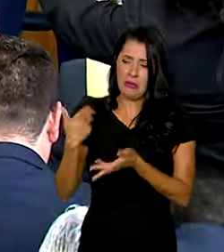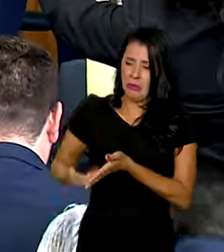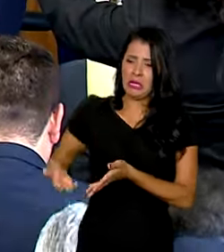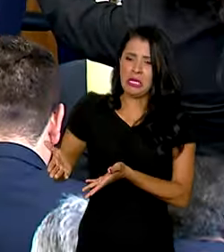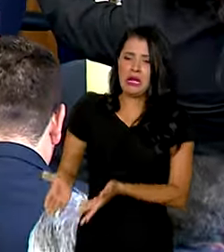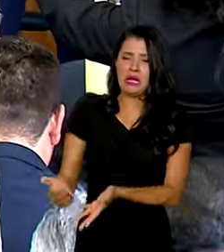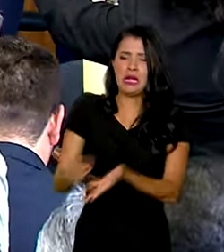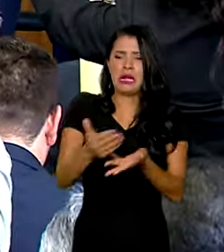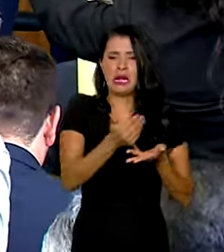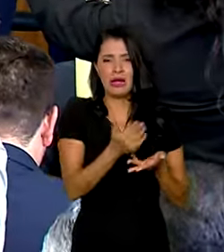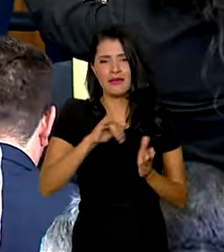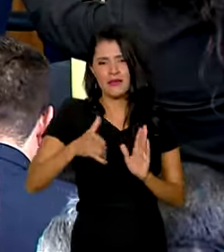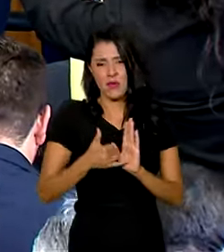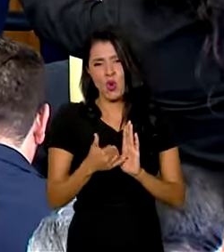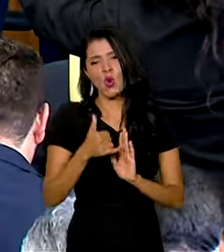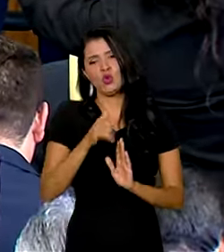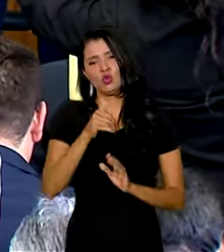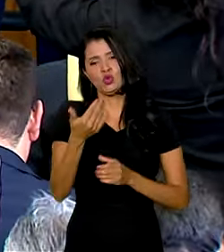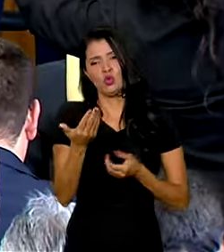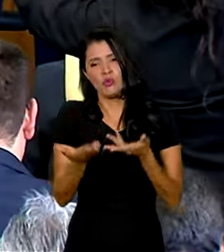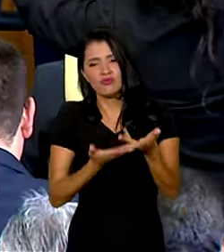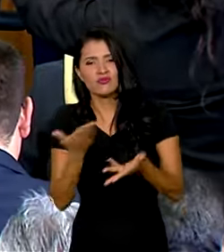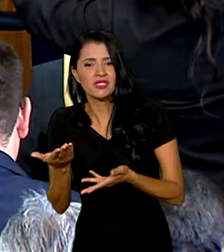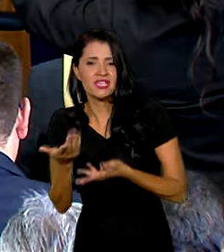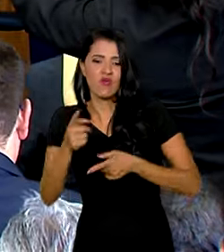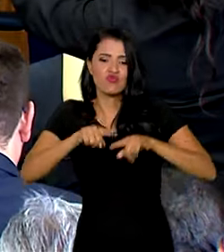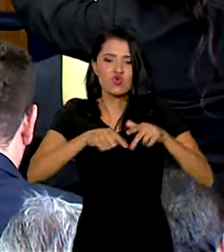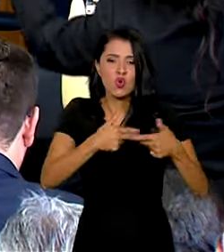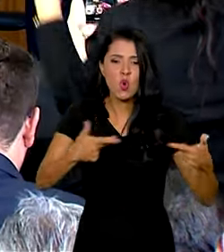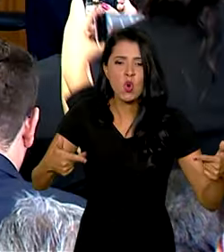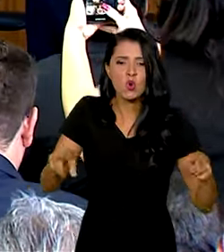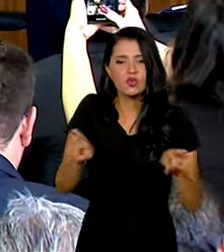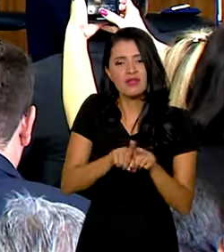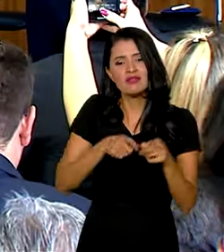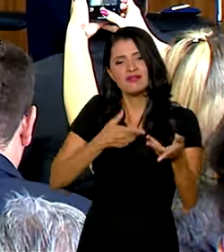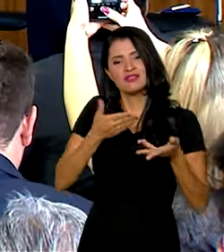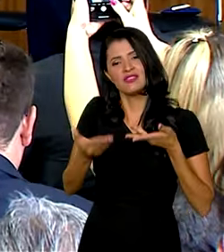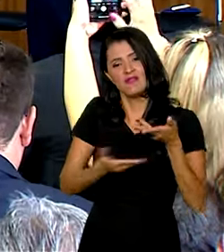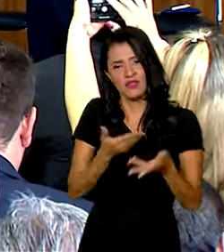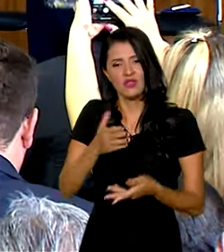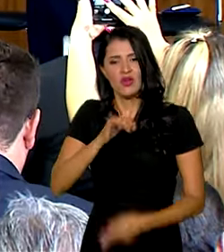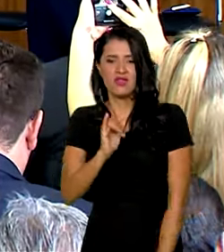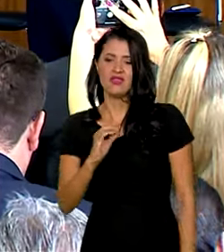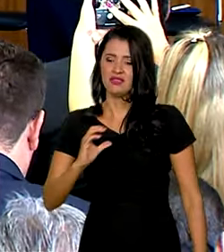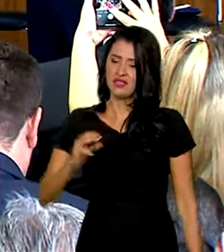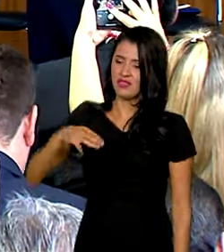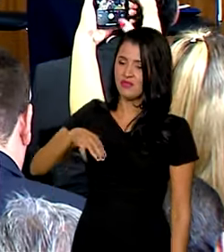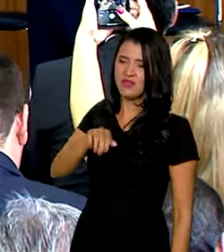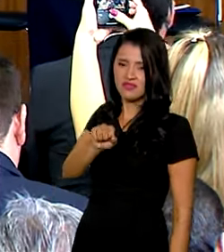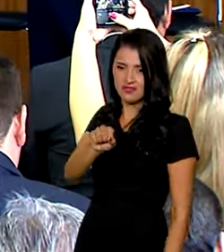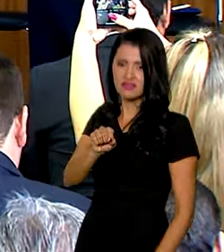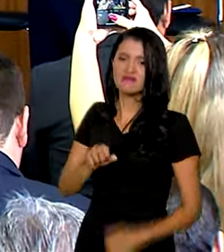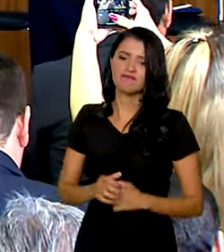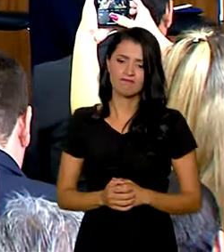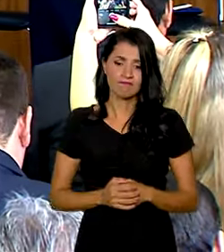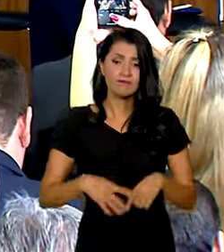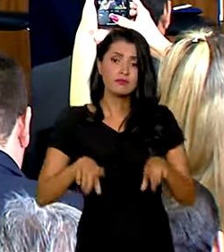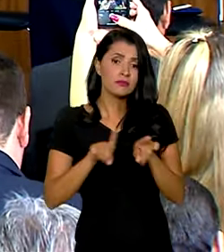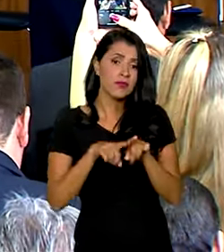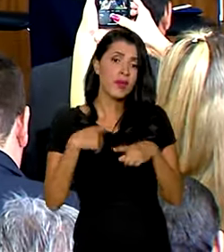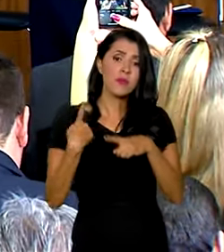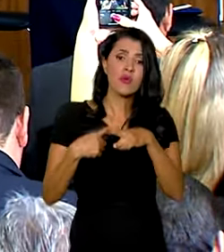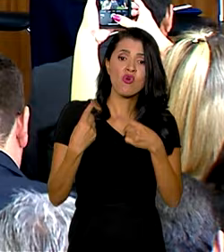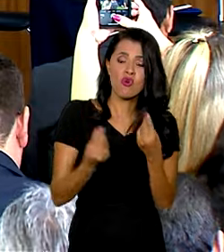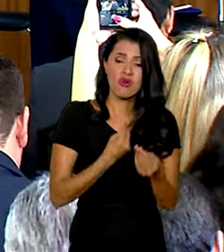arrecadação com o Imposto sobre Circulação de Mercadorias e Serviços, o ICMS, e também por